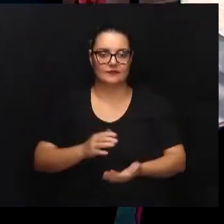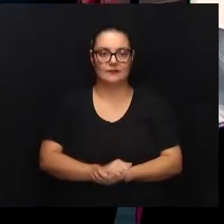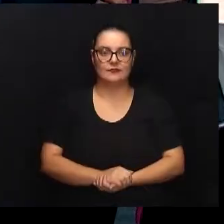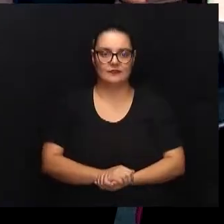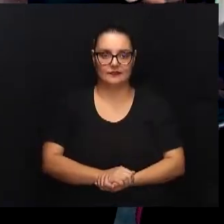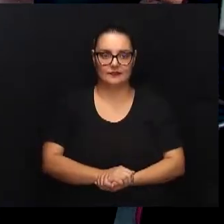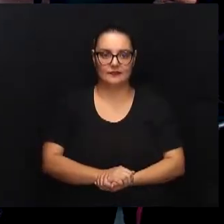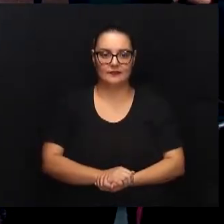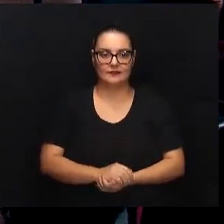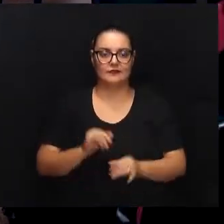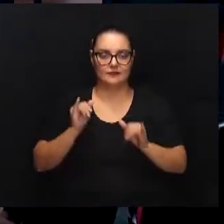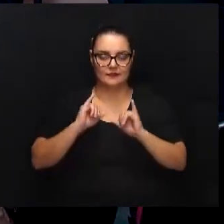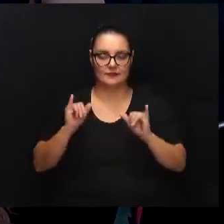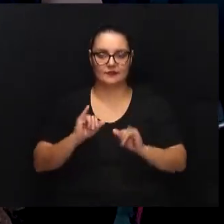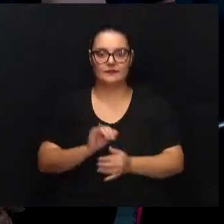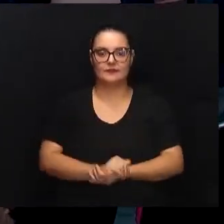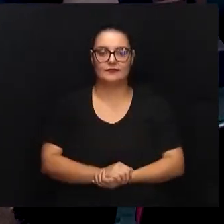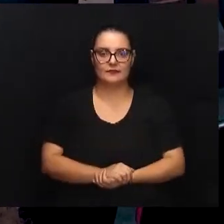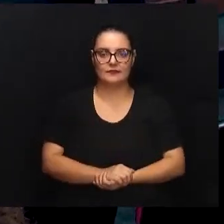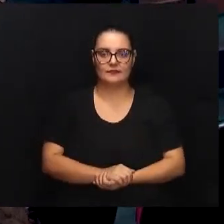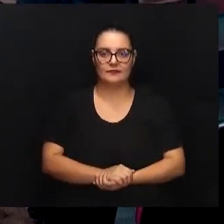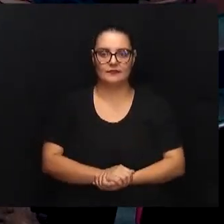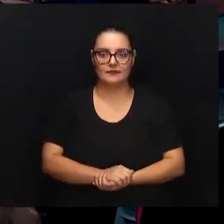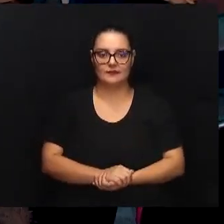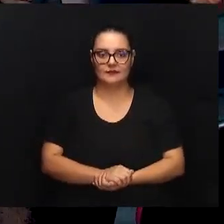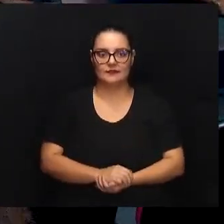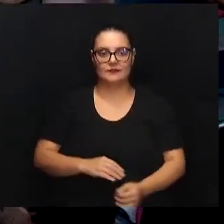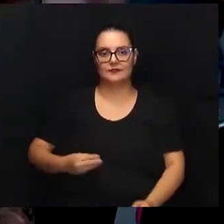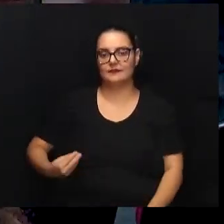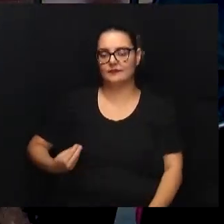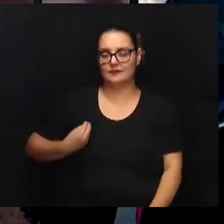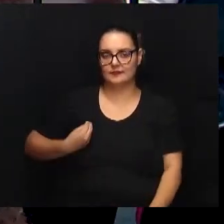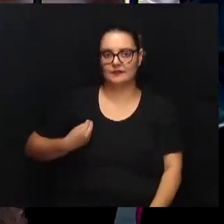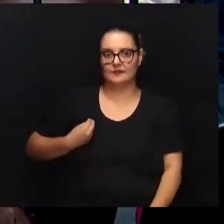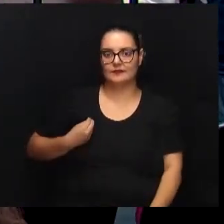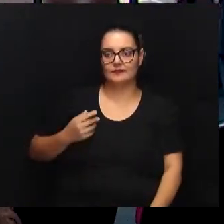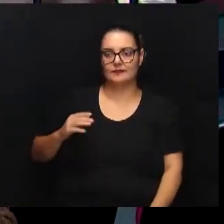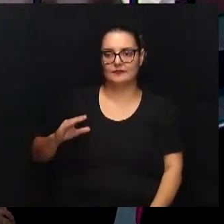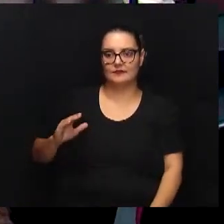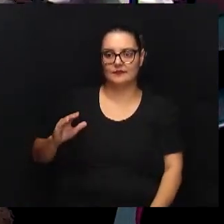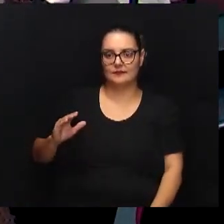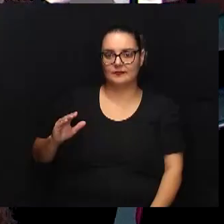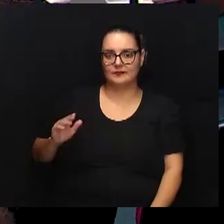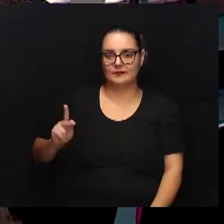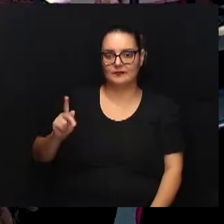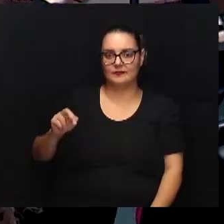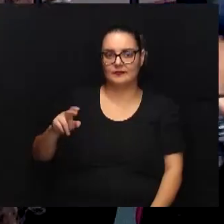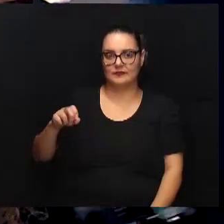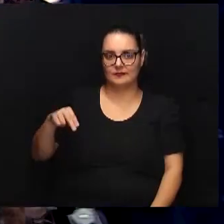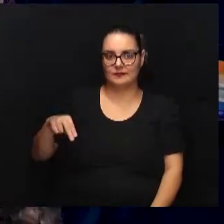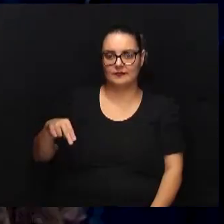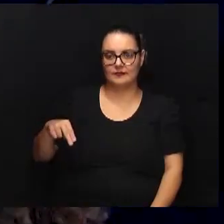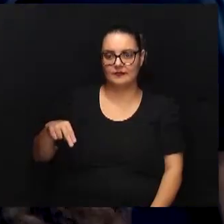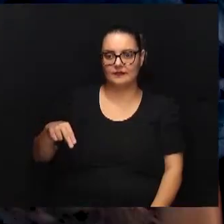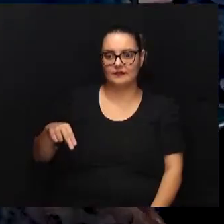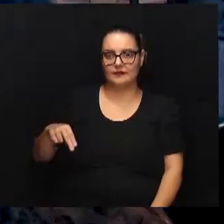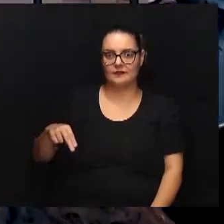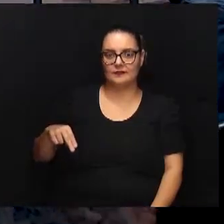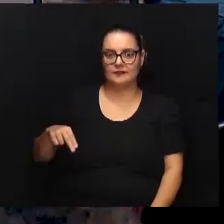Enquanto eles estão tirando a foto, eu gostaria de anunciar a presença de Karen